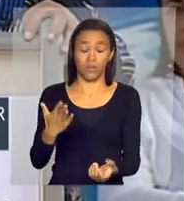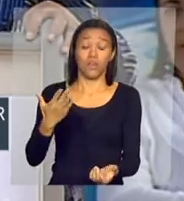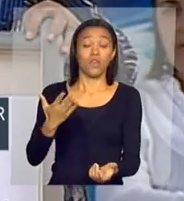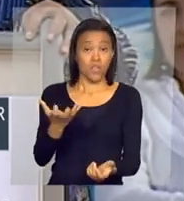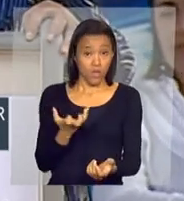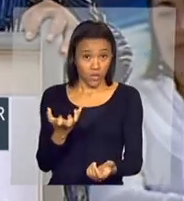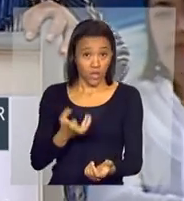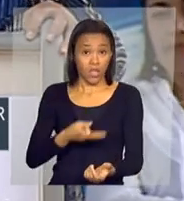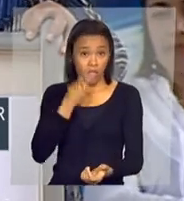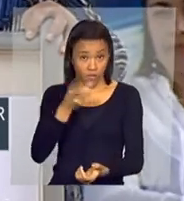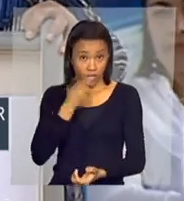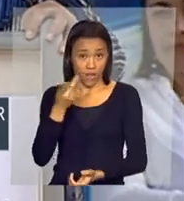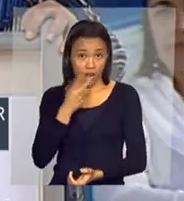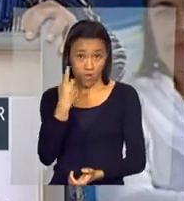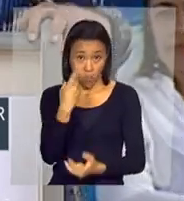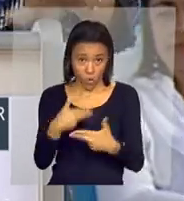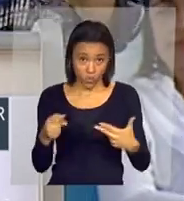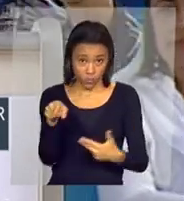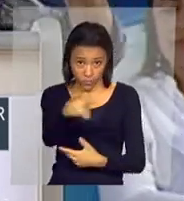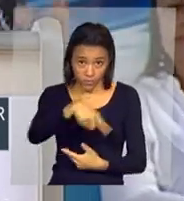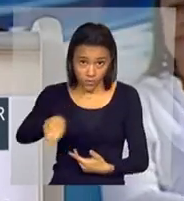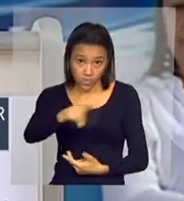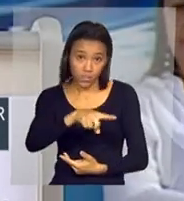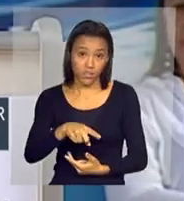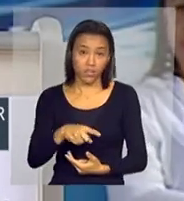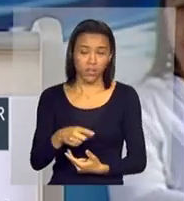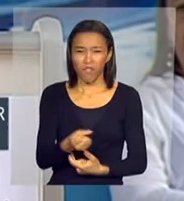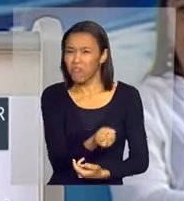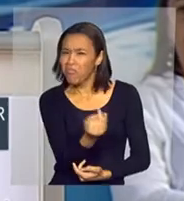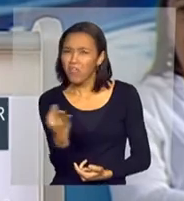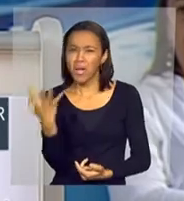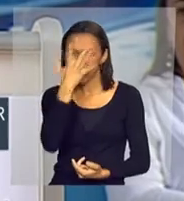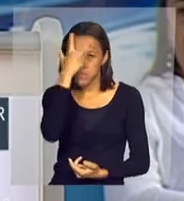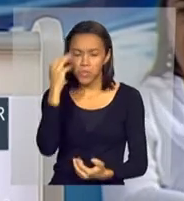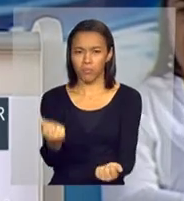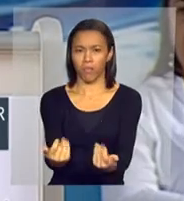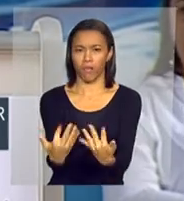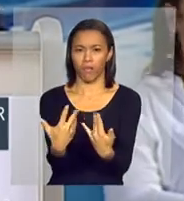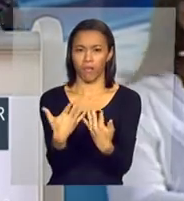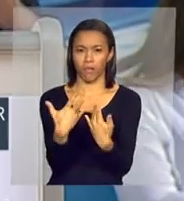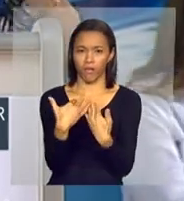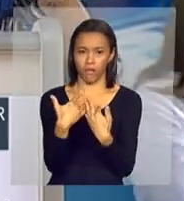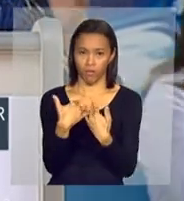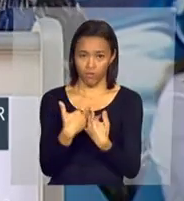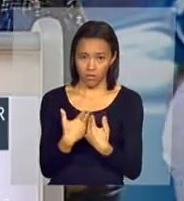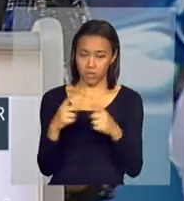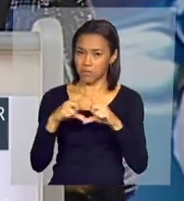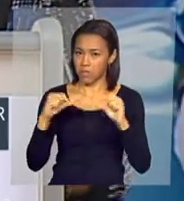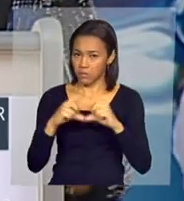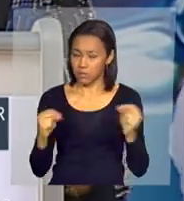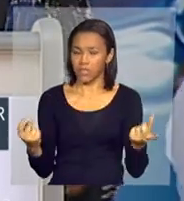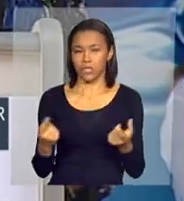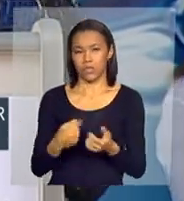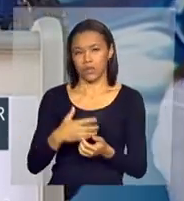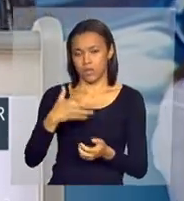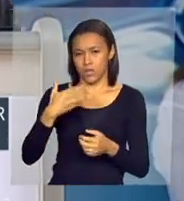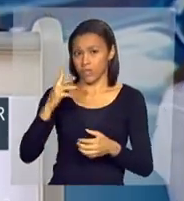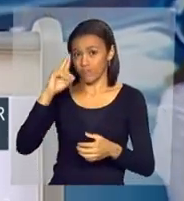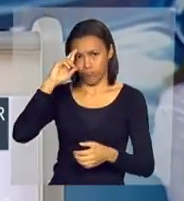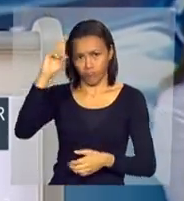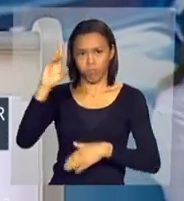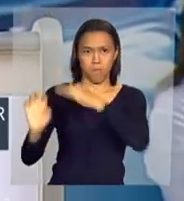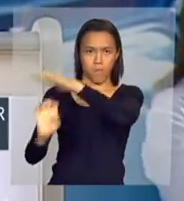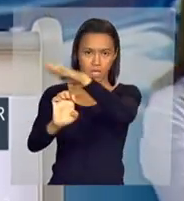contar uma coisa para vocês. Muita gente vai ao meu gabinete muitos empresários,